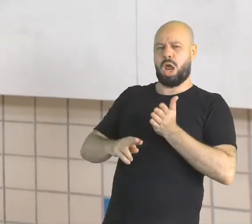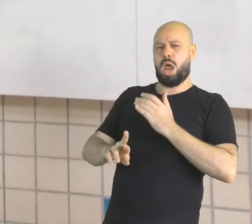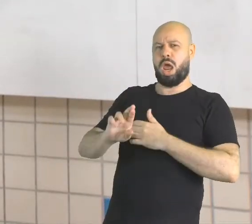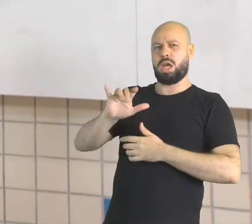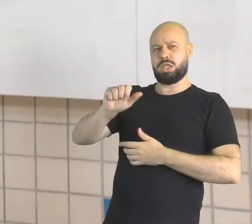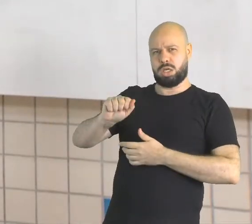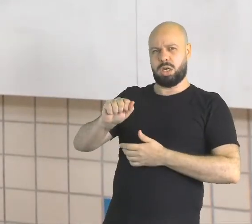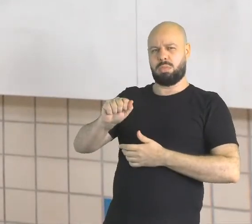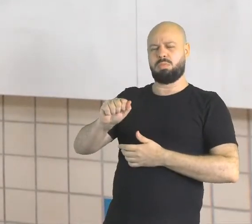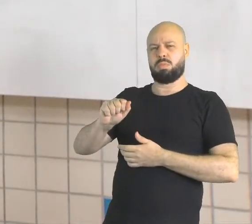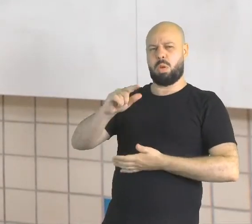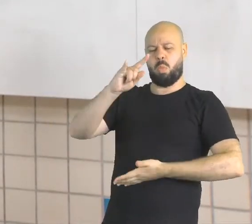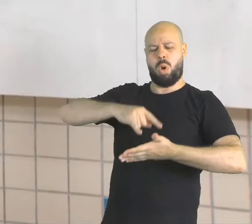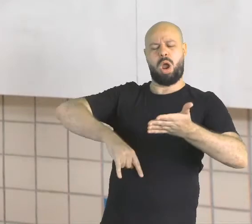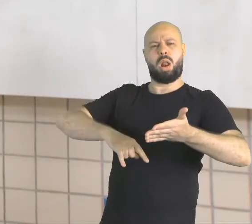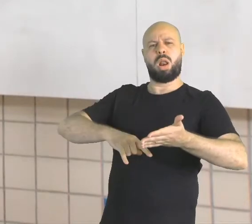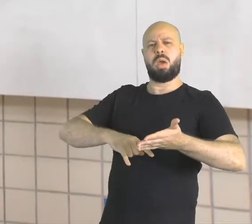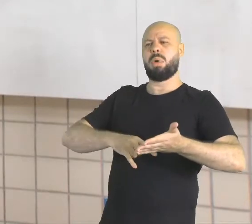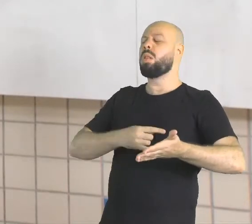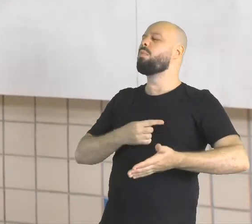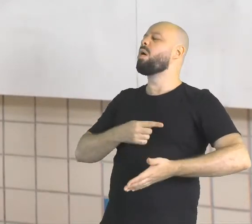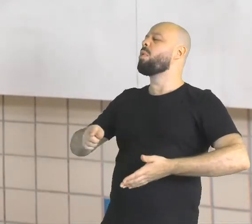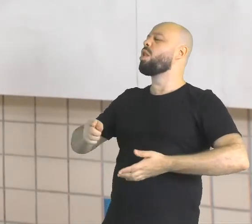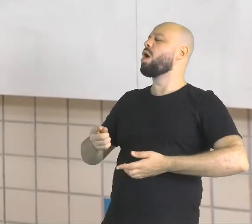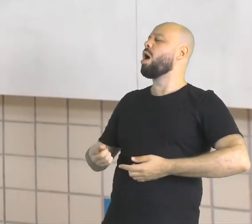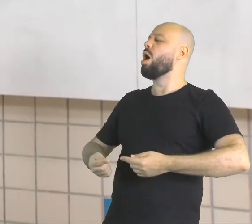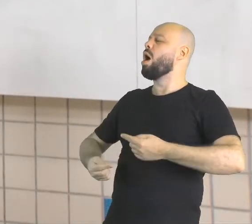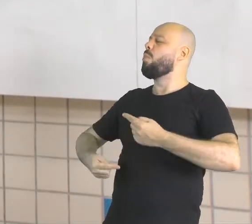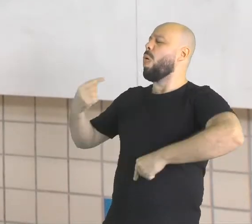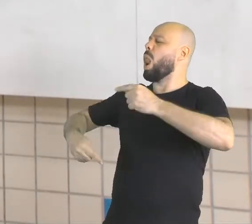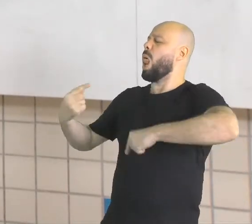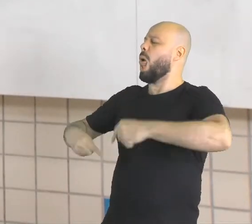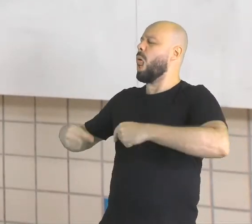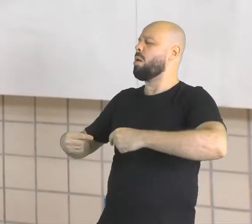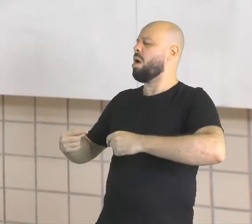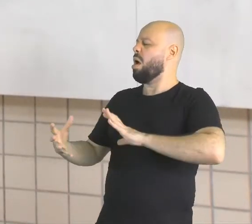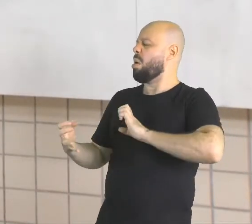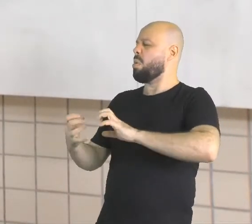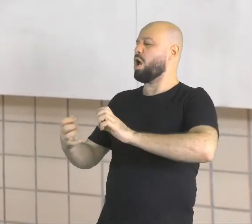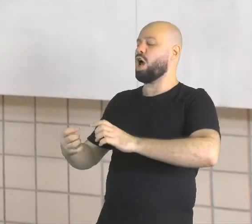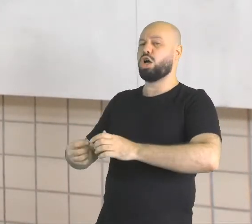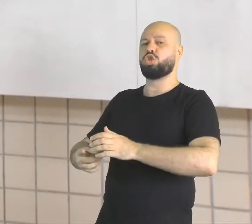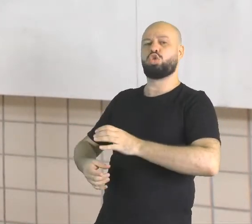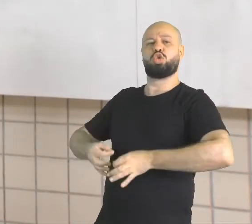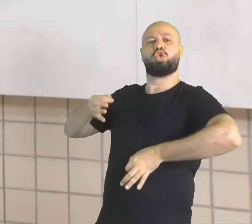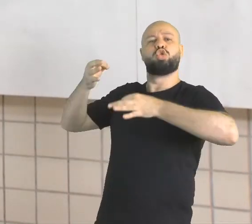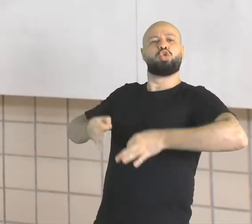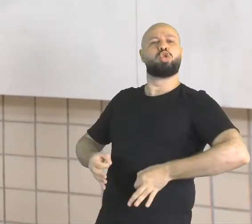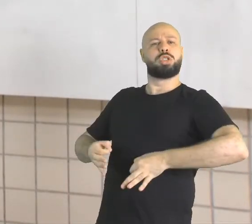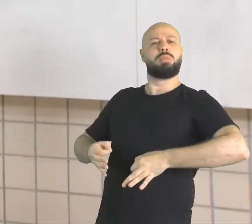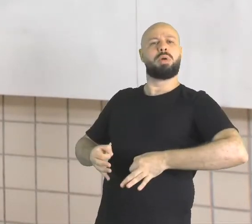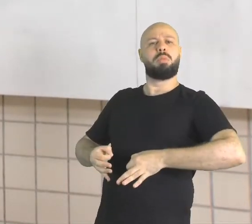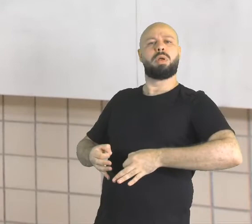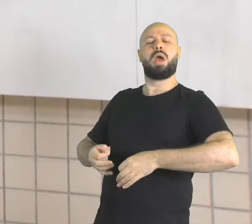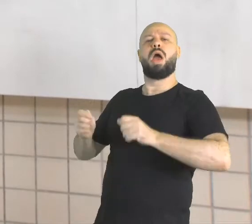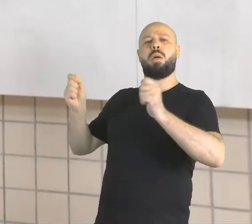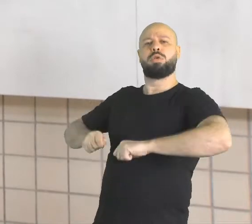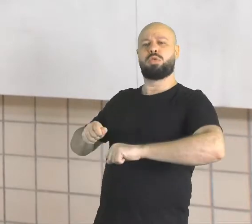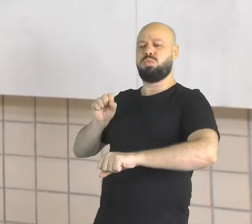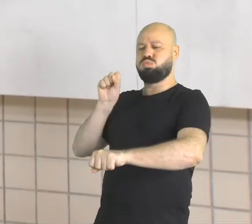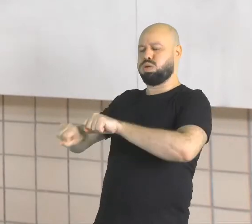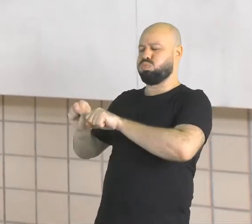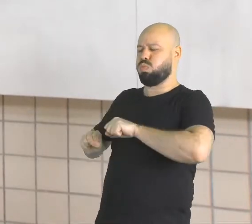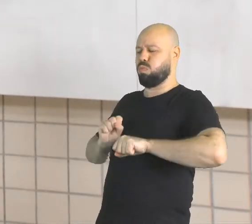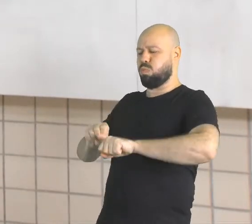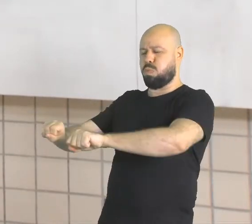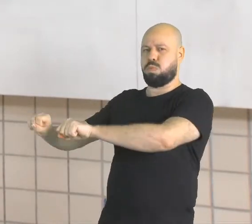carta real, fazendo a guerra justa. O que seria a guerra justa? Seria a eliminação dessas tribos